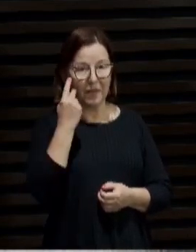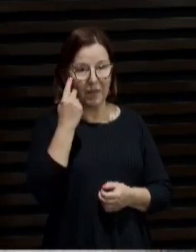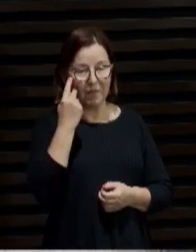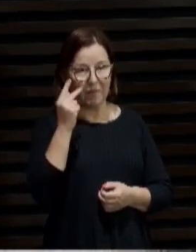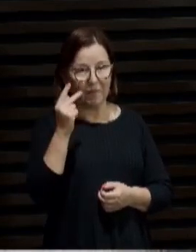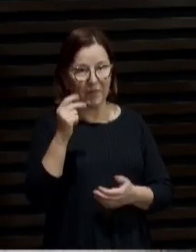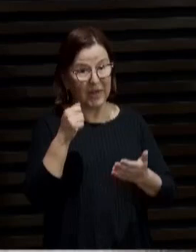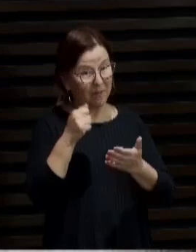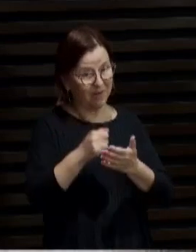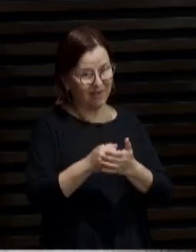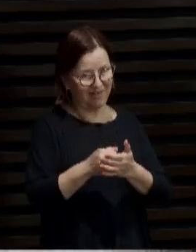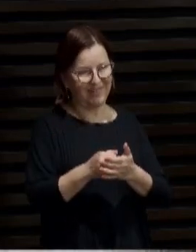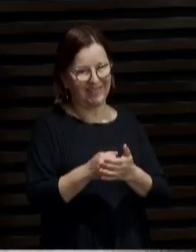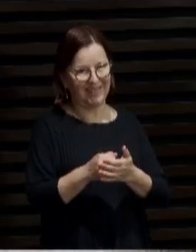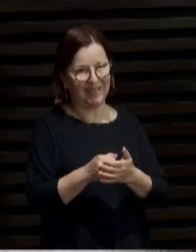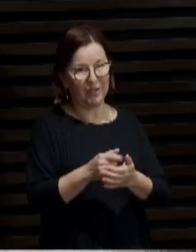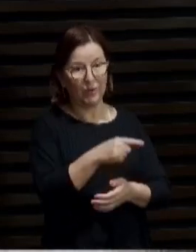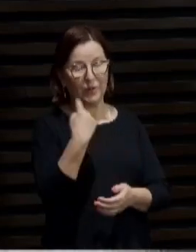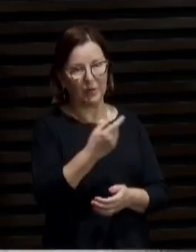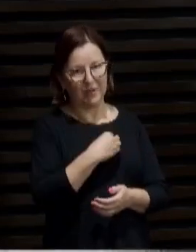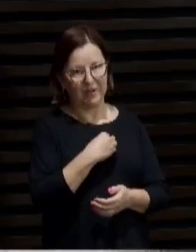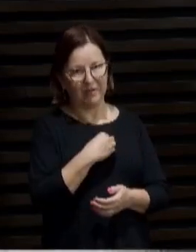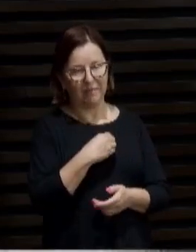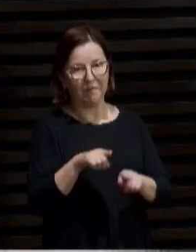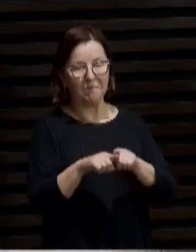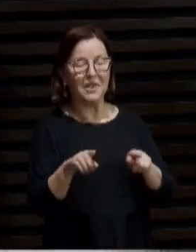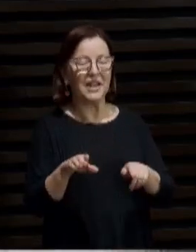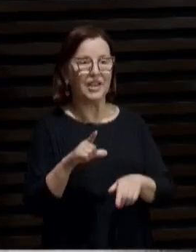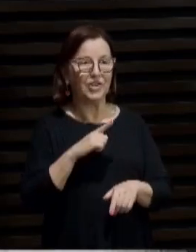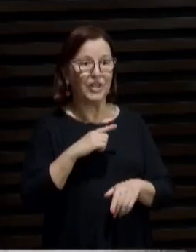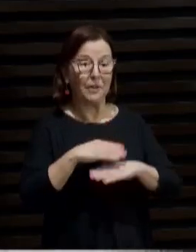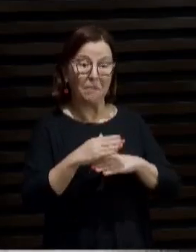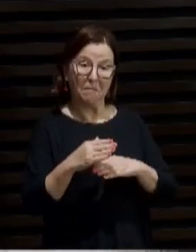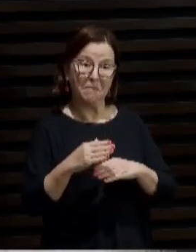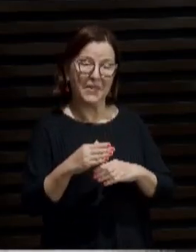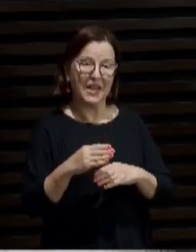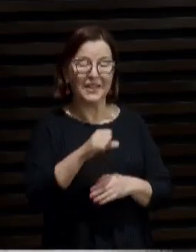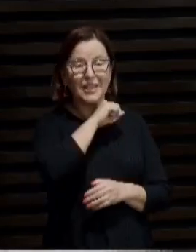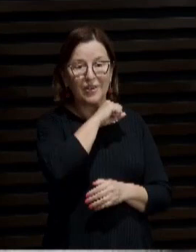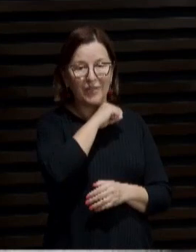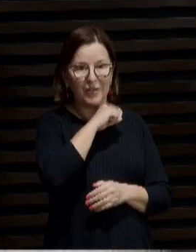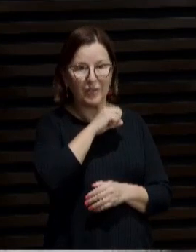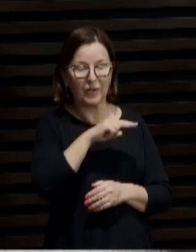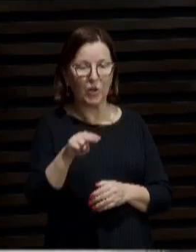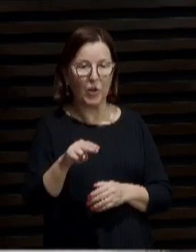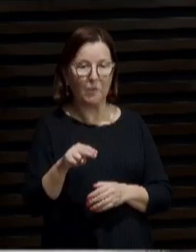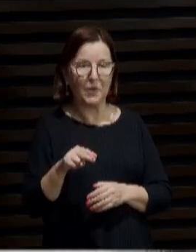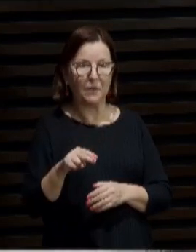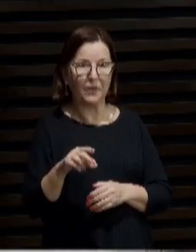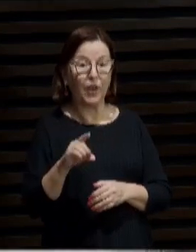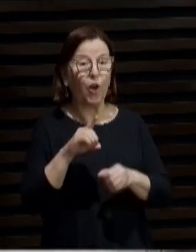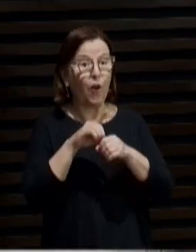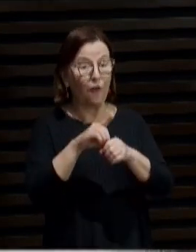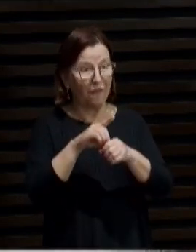existe um outro tipo de sacrifícios, chamado de ofertas pacíficas. Essa oferta pacífica, ela não é uma